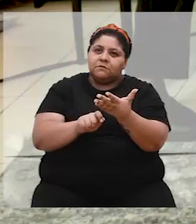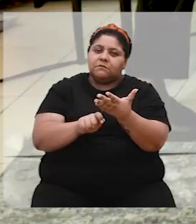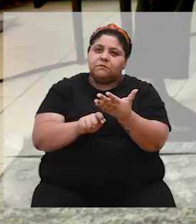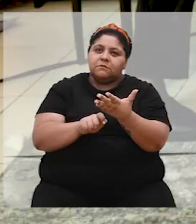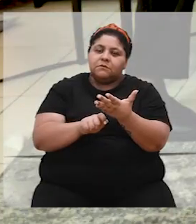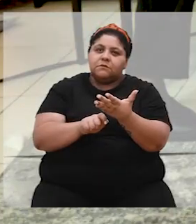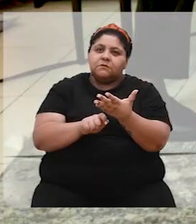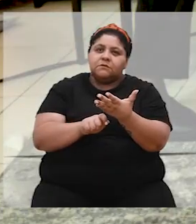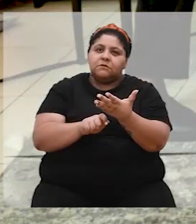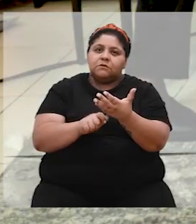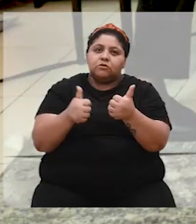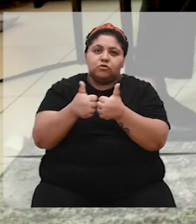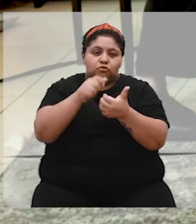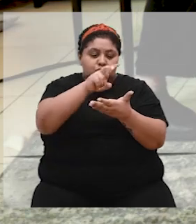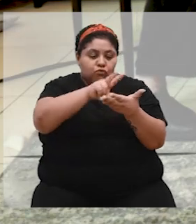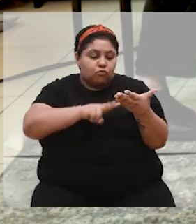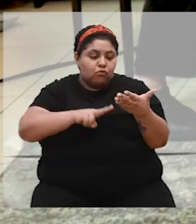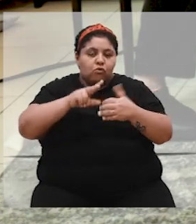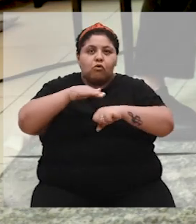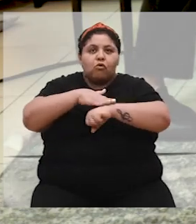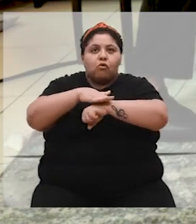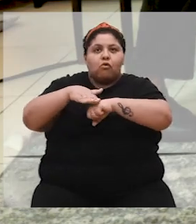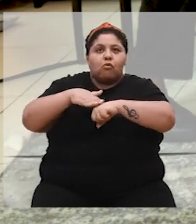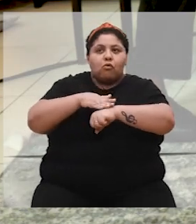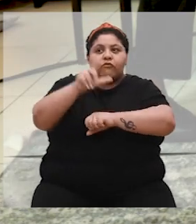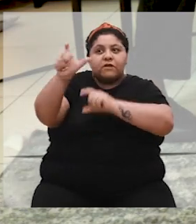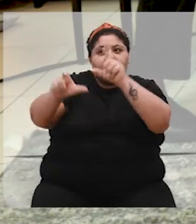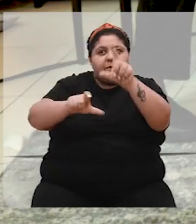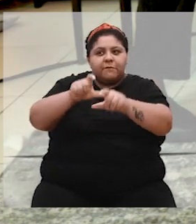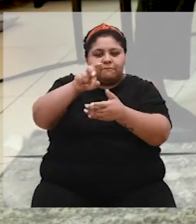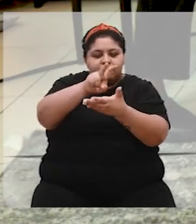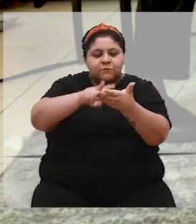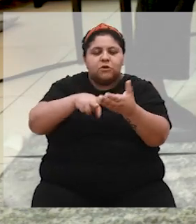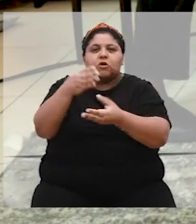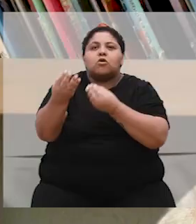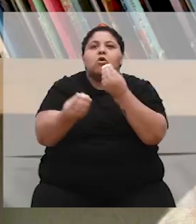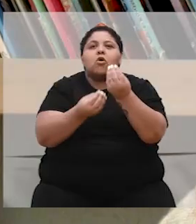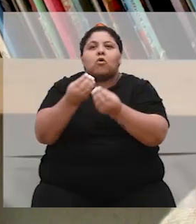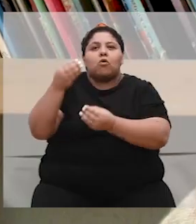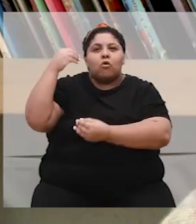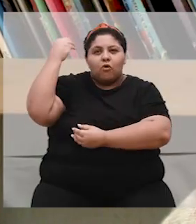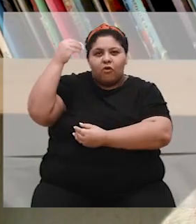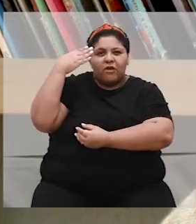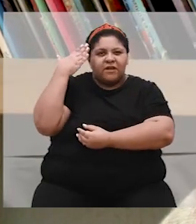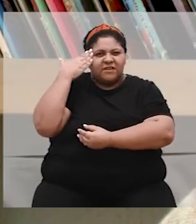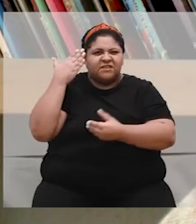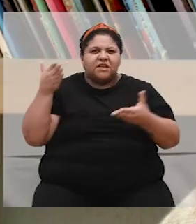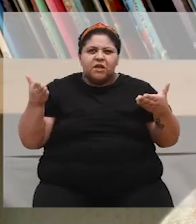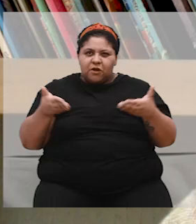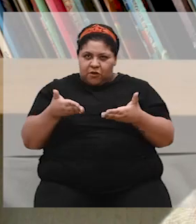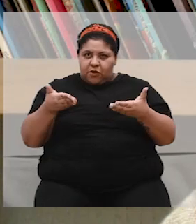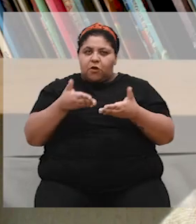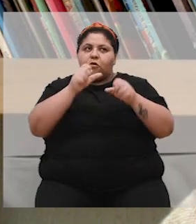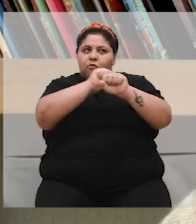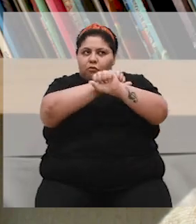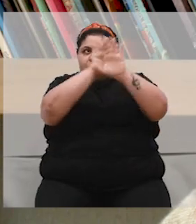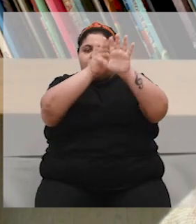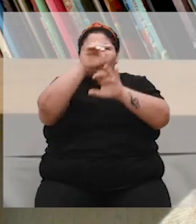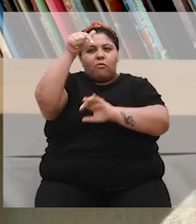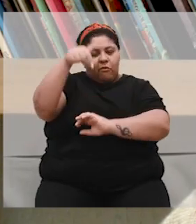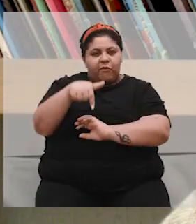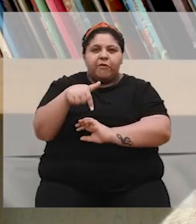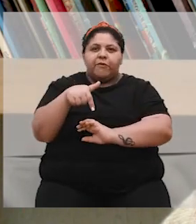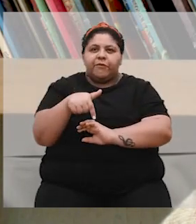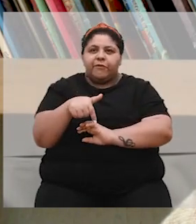escritoras com o leitor, veio aqui conversar com os leitores. Como é que está sendo essa experiência? Eu sei que hoje pela manhã, então,